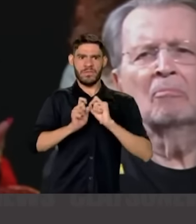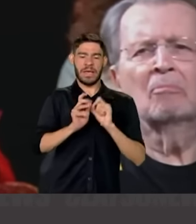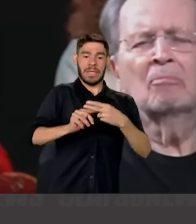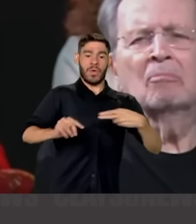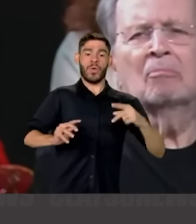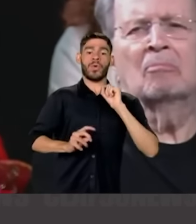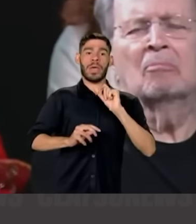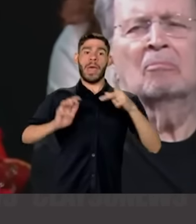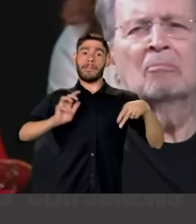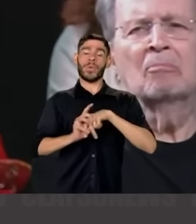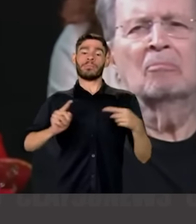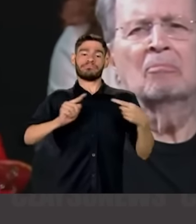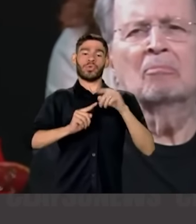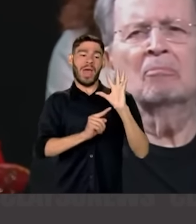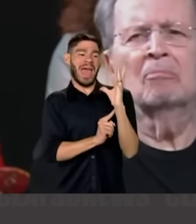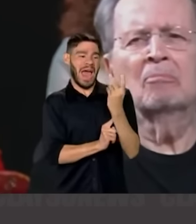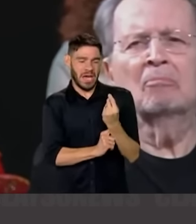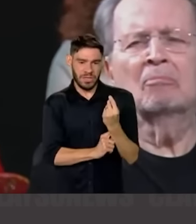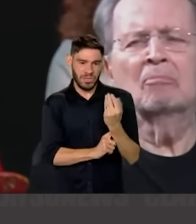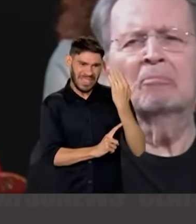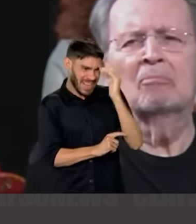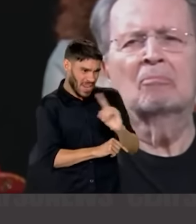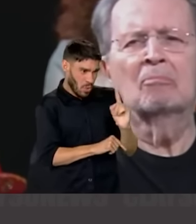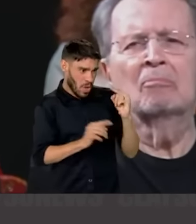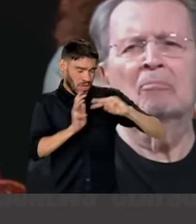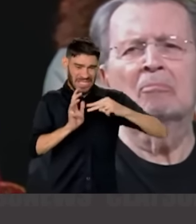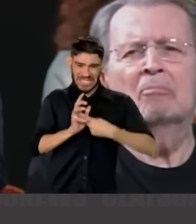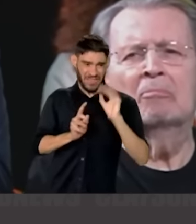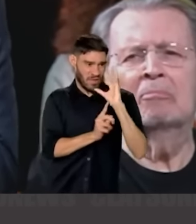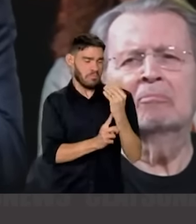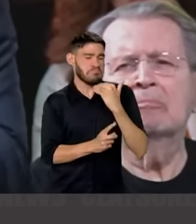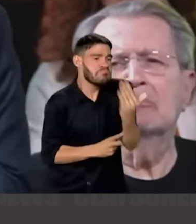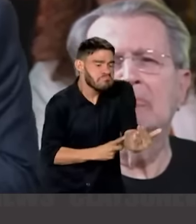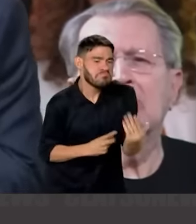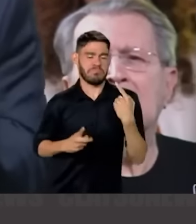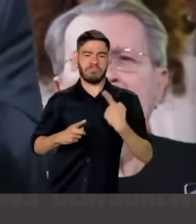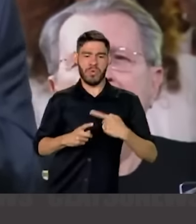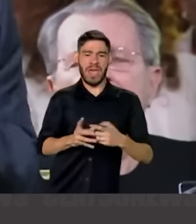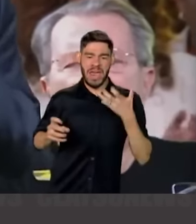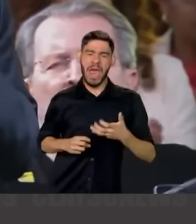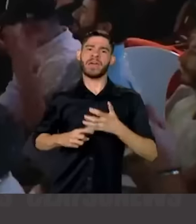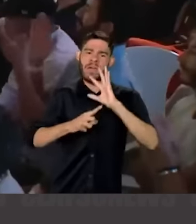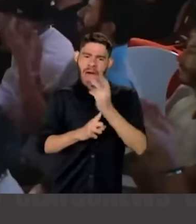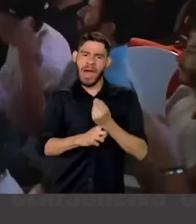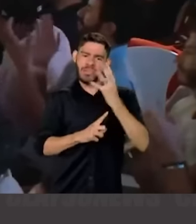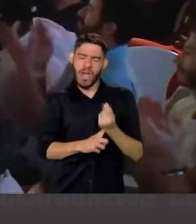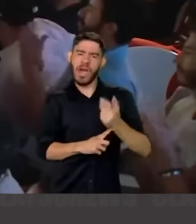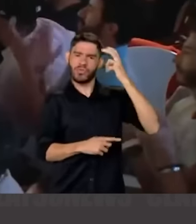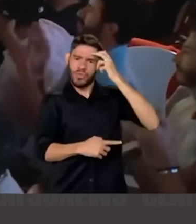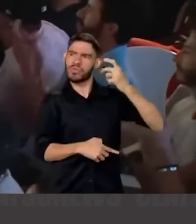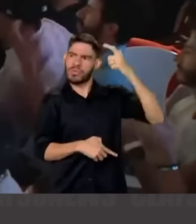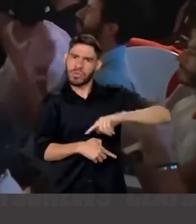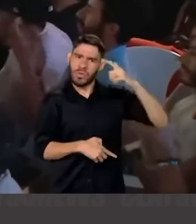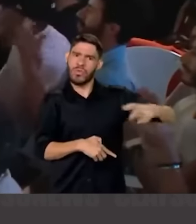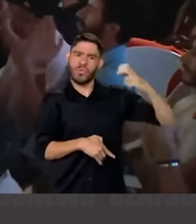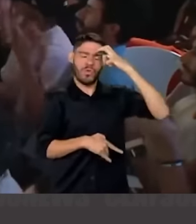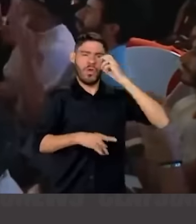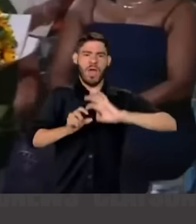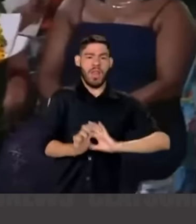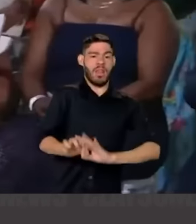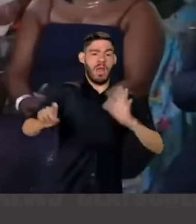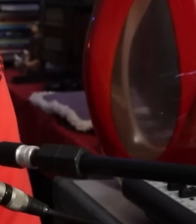chama arte. Arte. Quem não quiser entender o que é arte, dane-se, porque nós queremos muita arte, muita cultura e muita disposição das